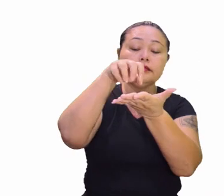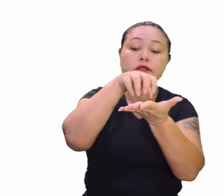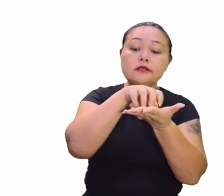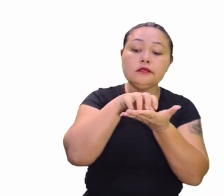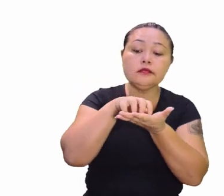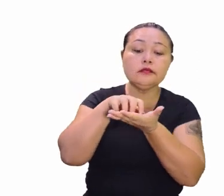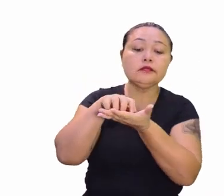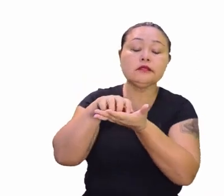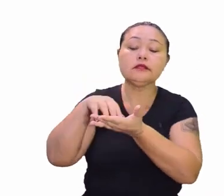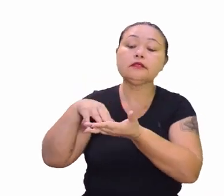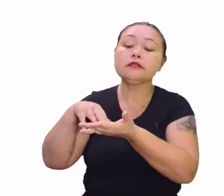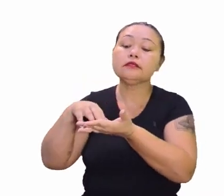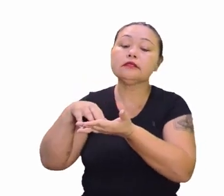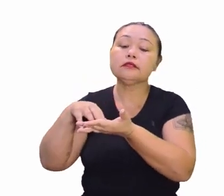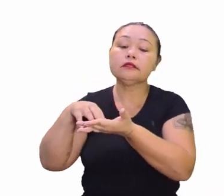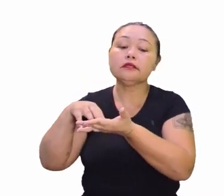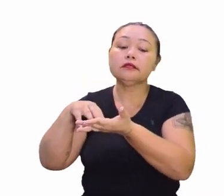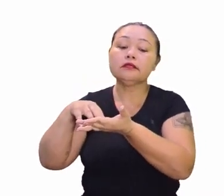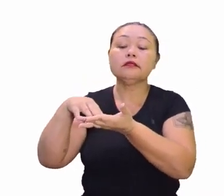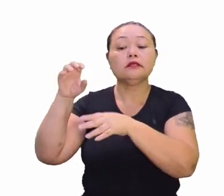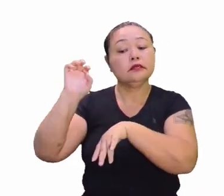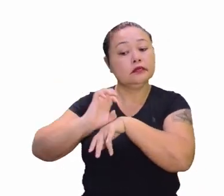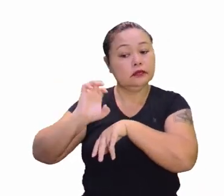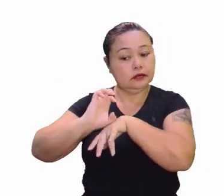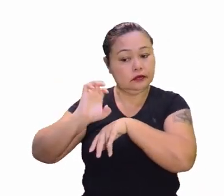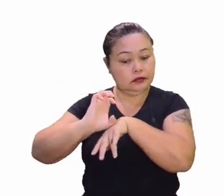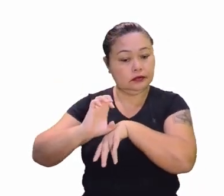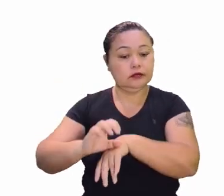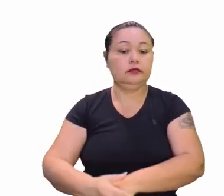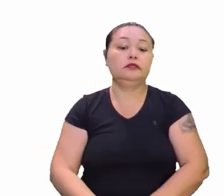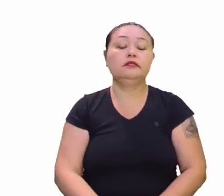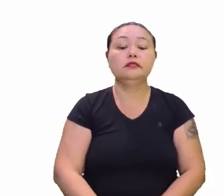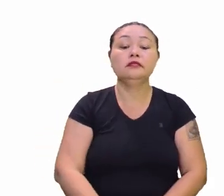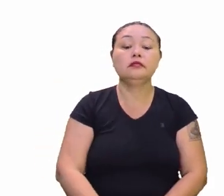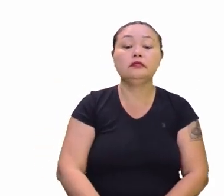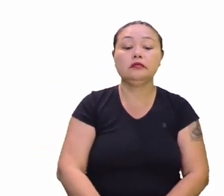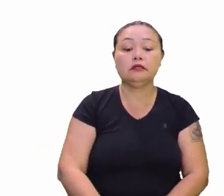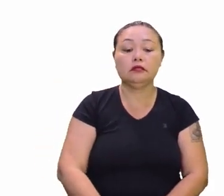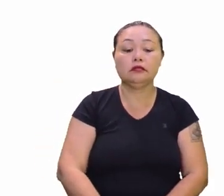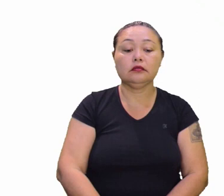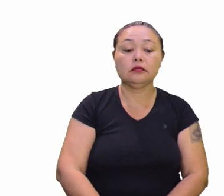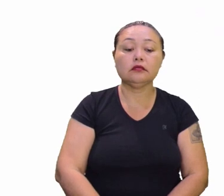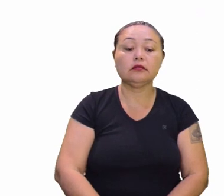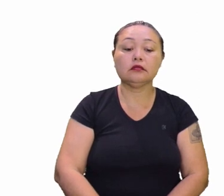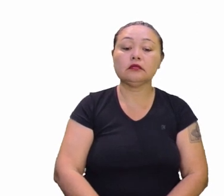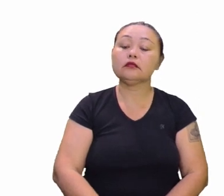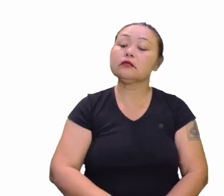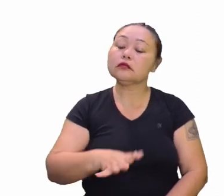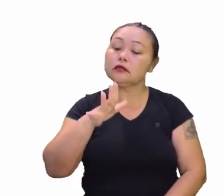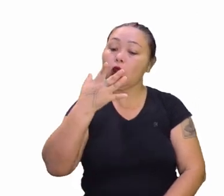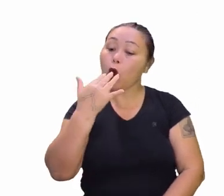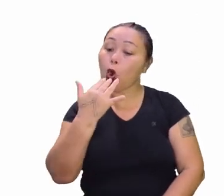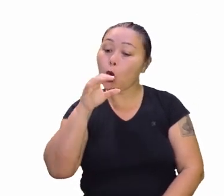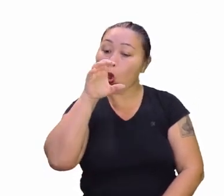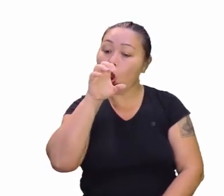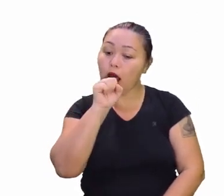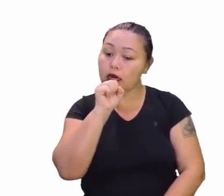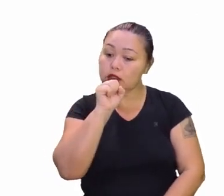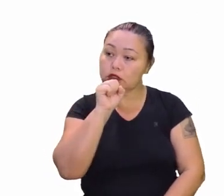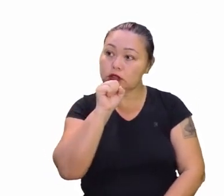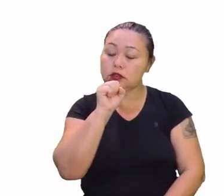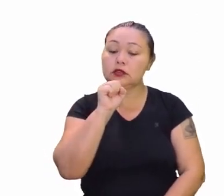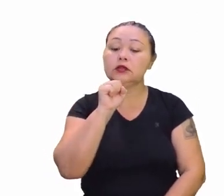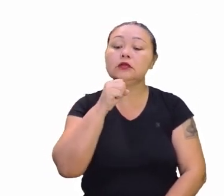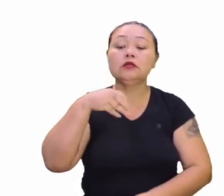de conservação estaduais. As laranjadas